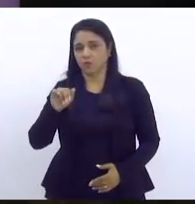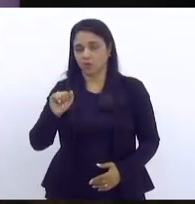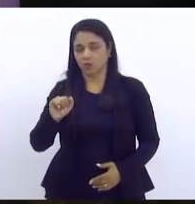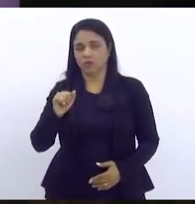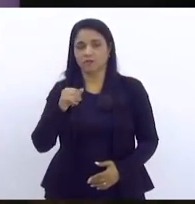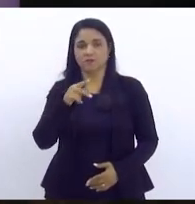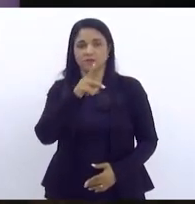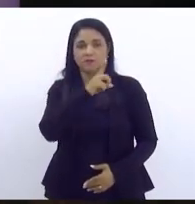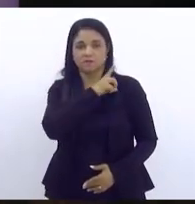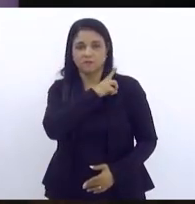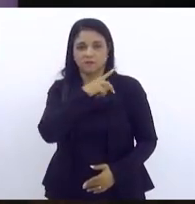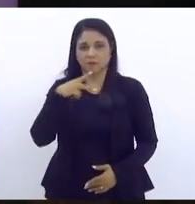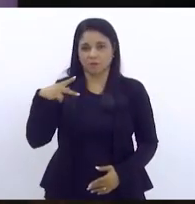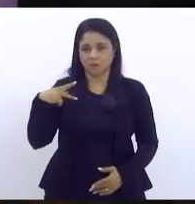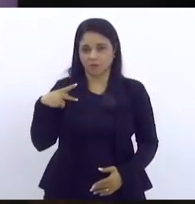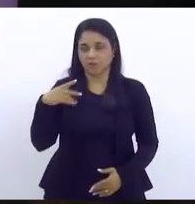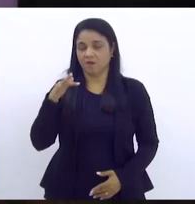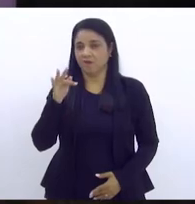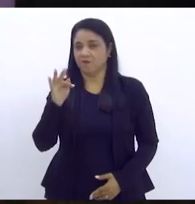Fabi